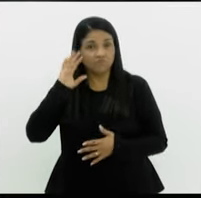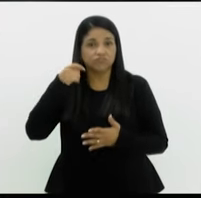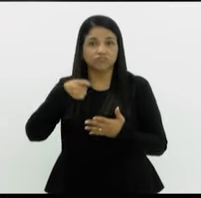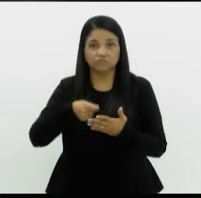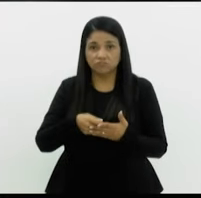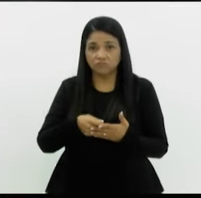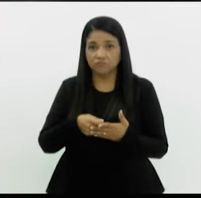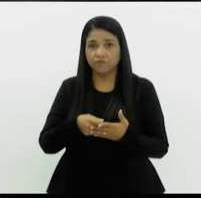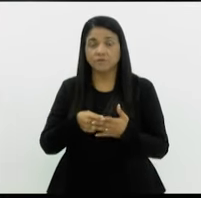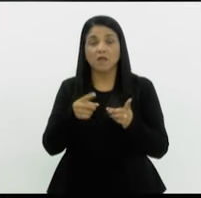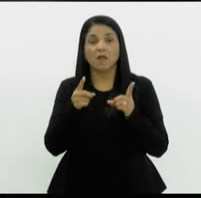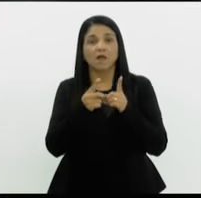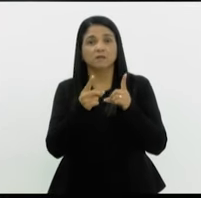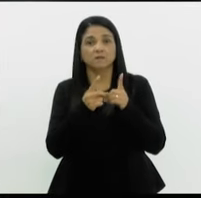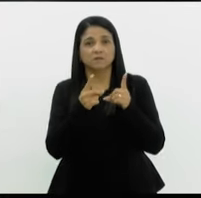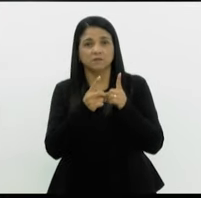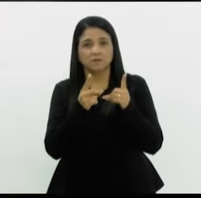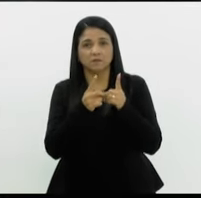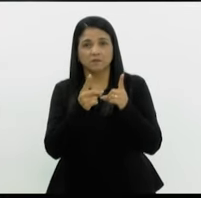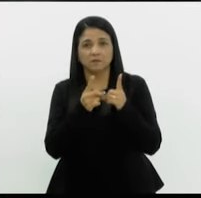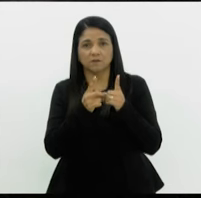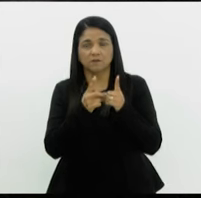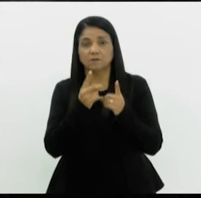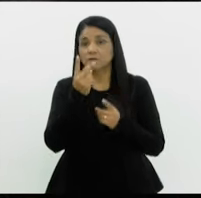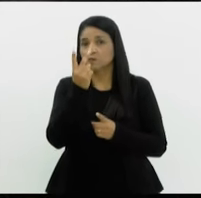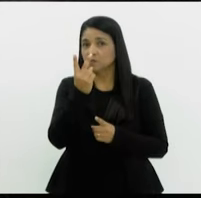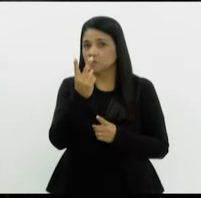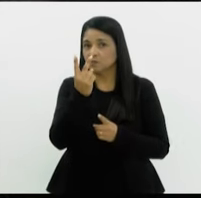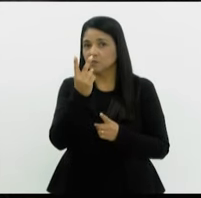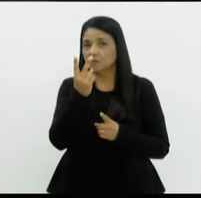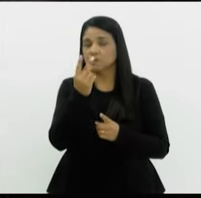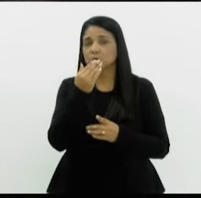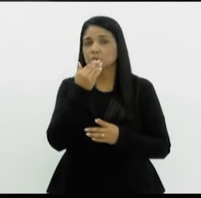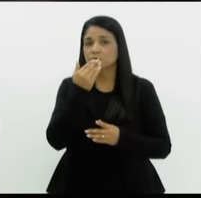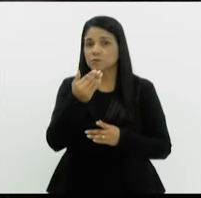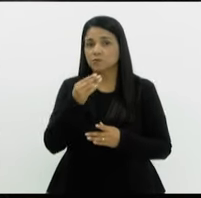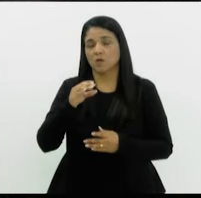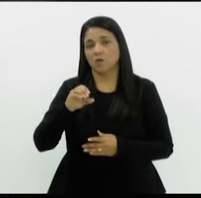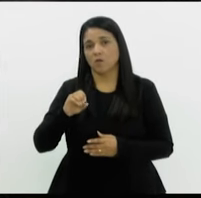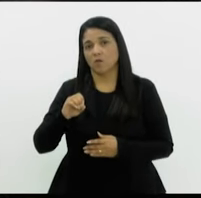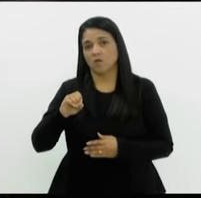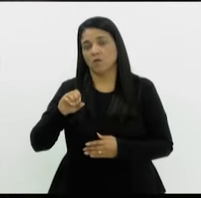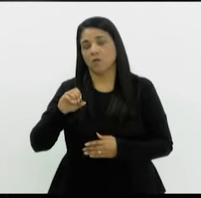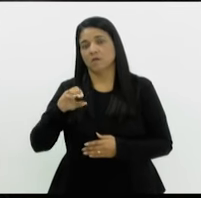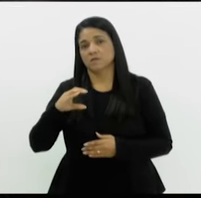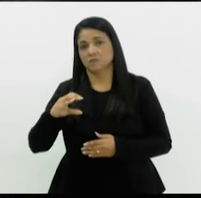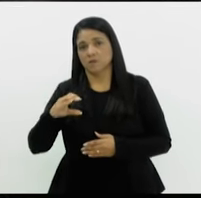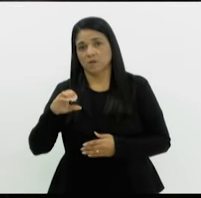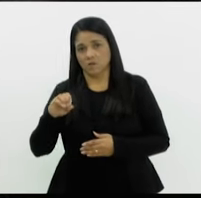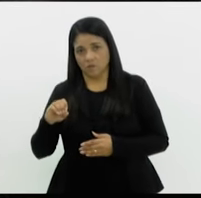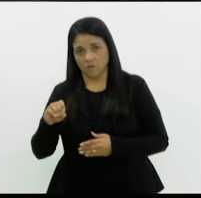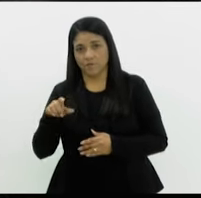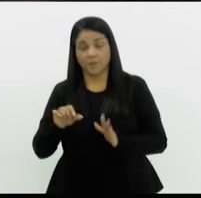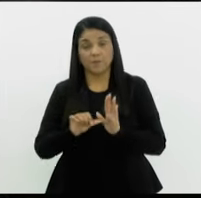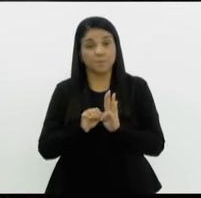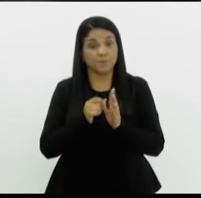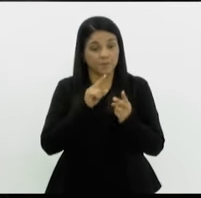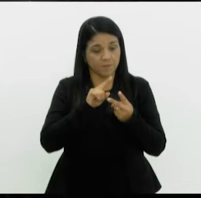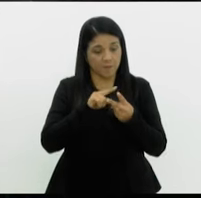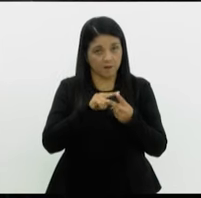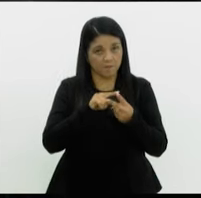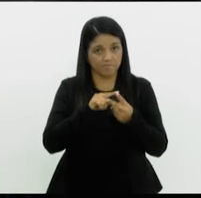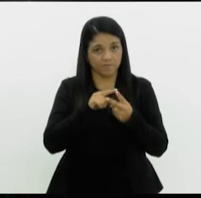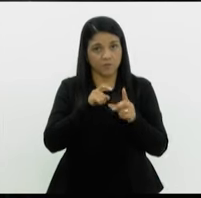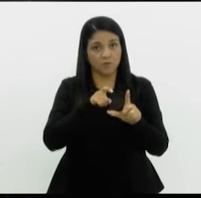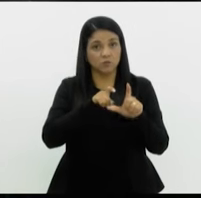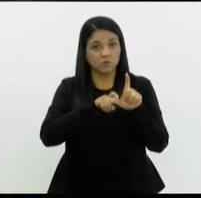atender, entre tantas, duas demandas da ACO. A primeira, de